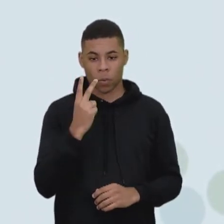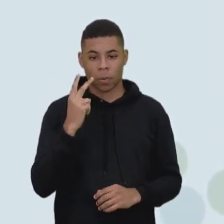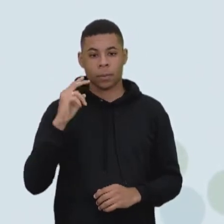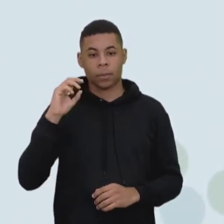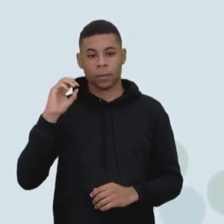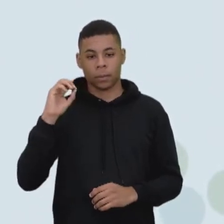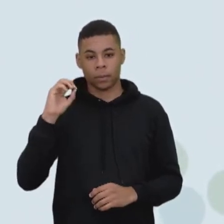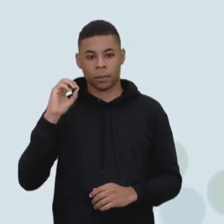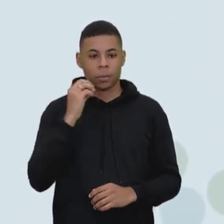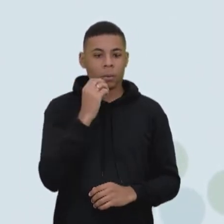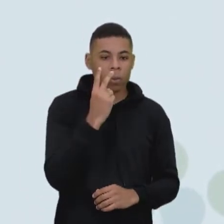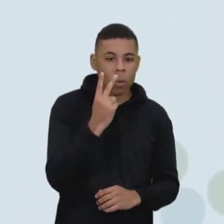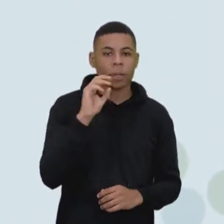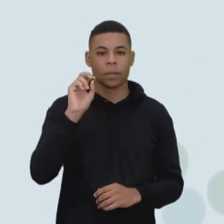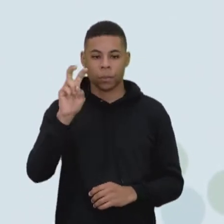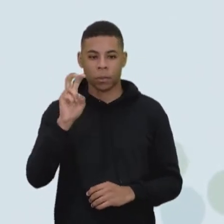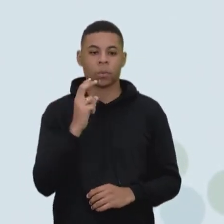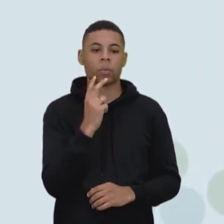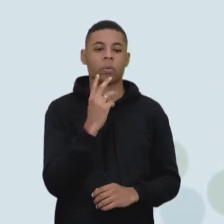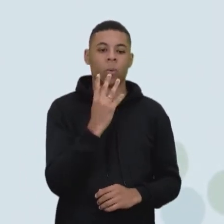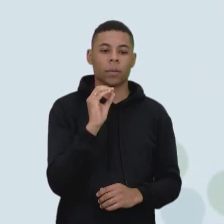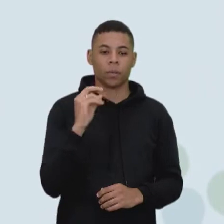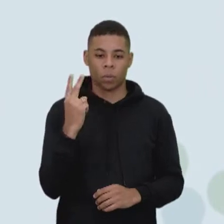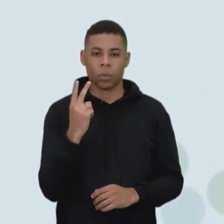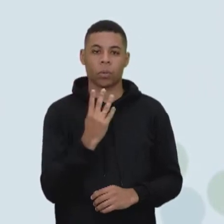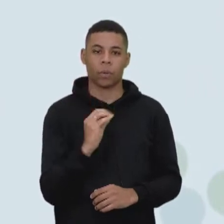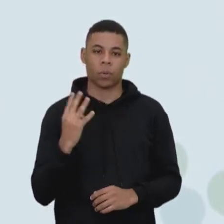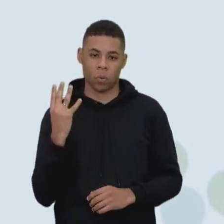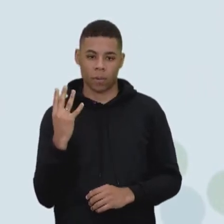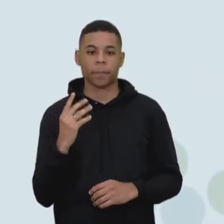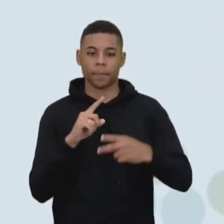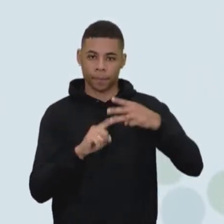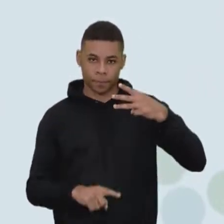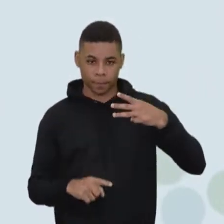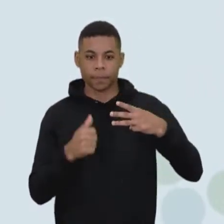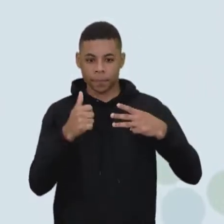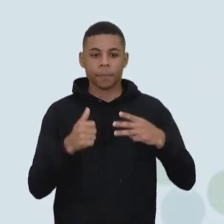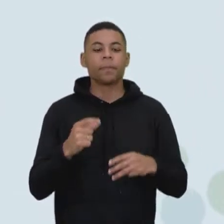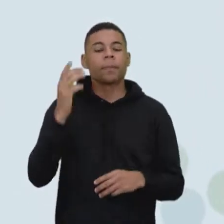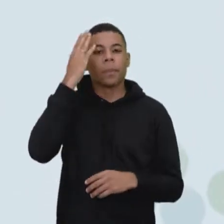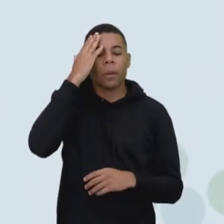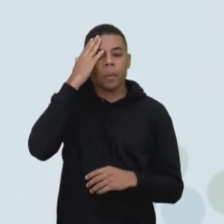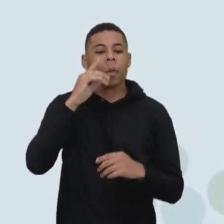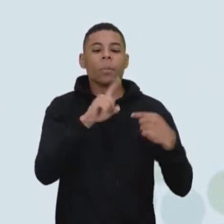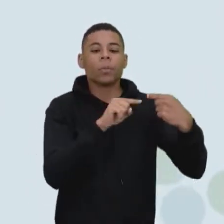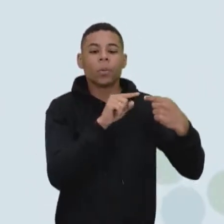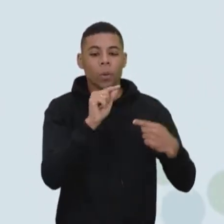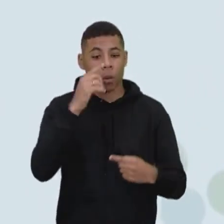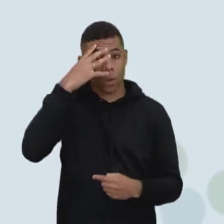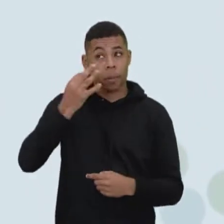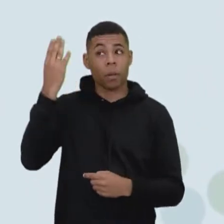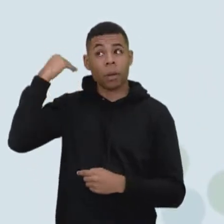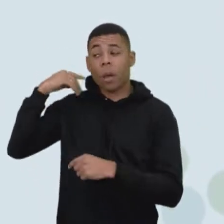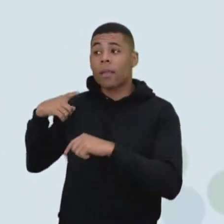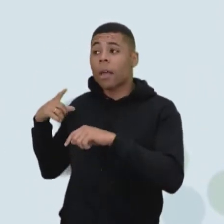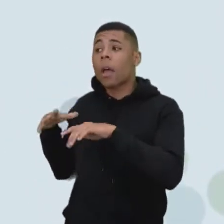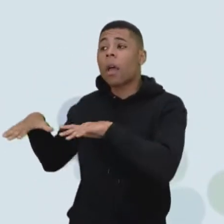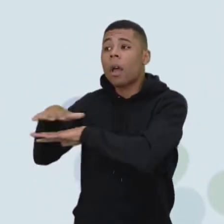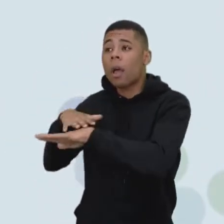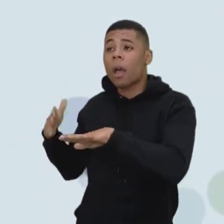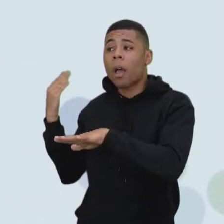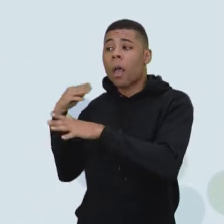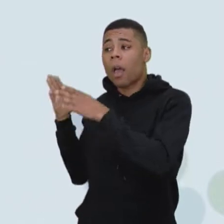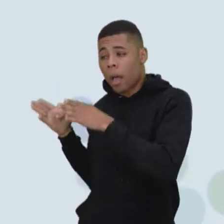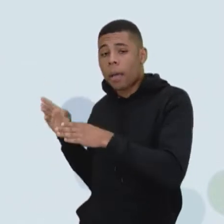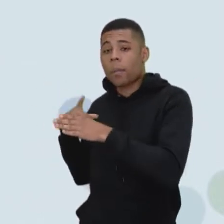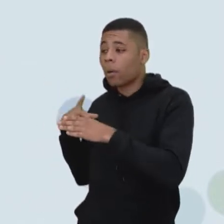404. O objetivo é compreender as teorias demográficas no contexto da sociedade na época e as